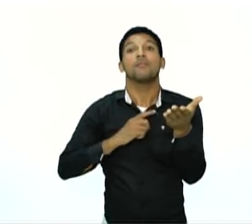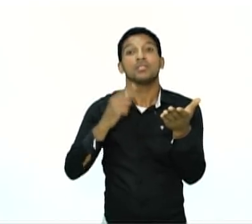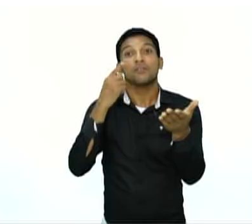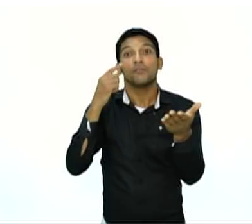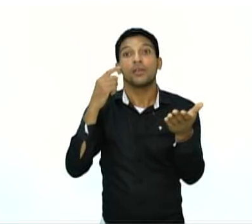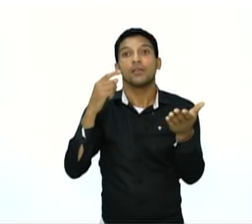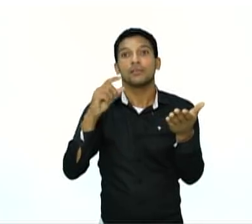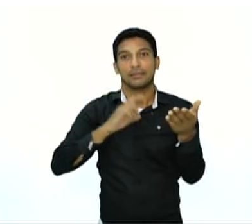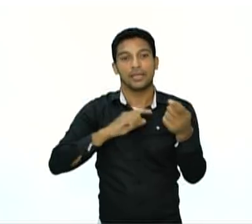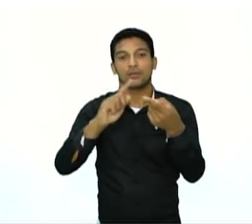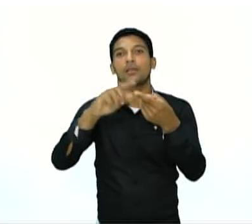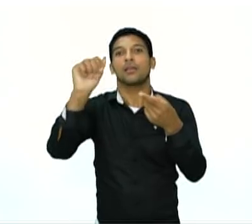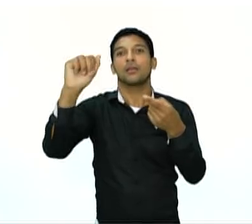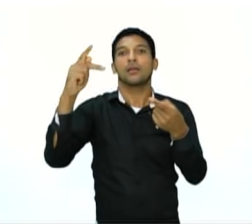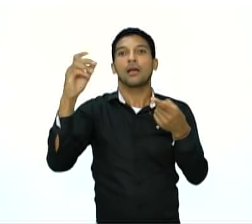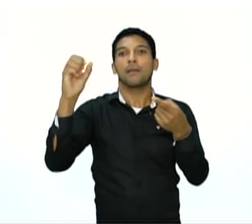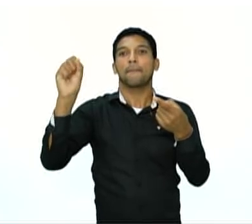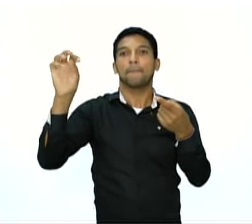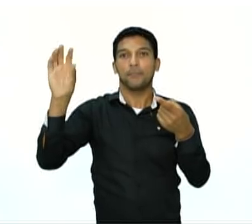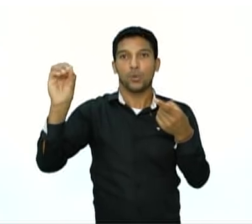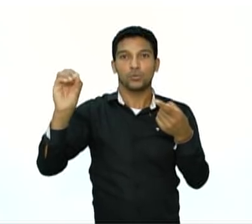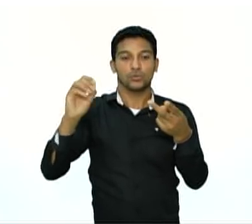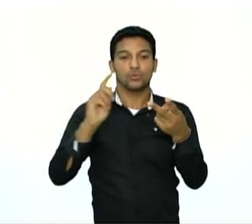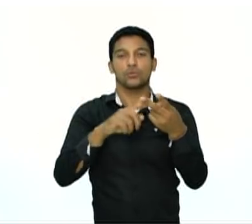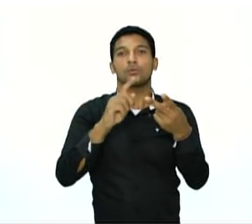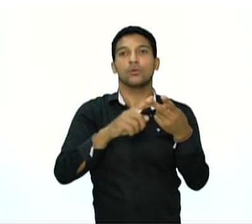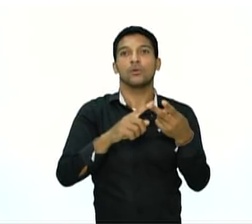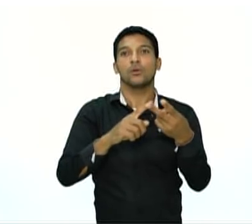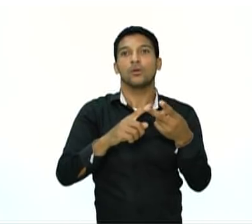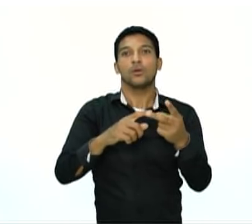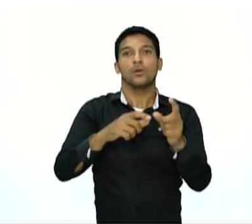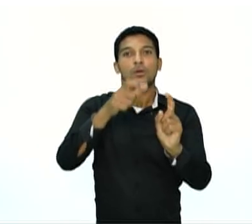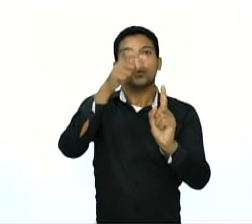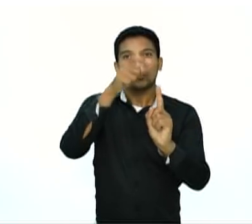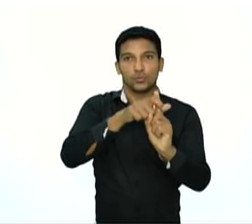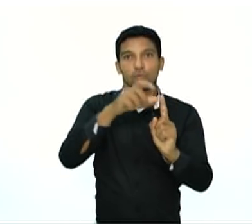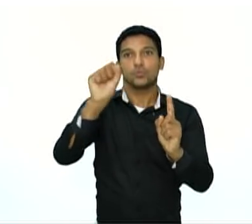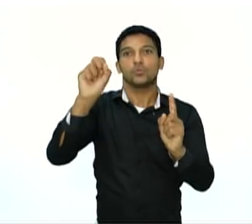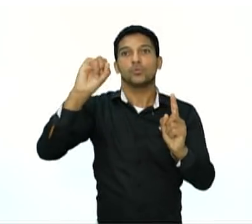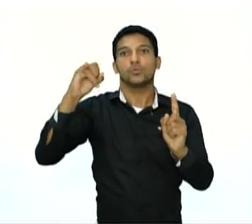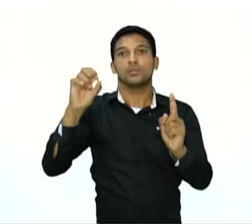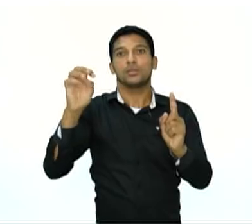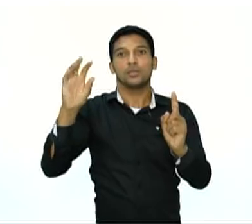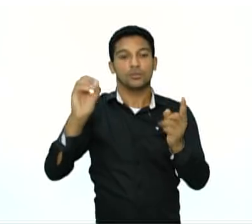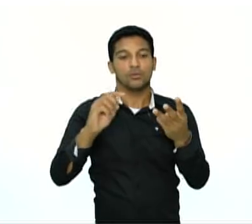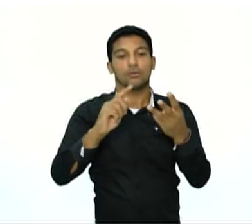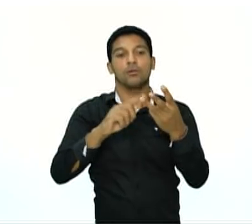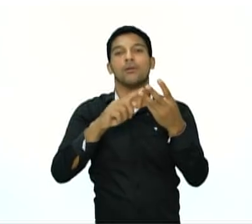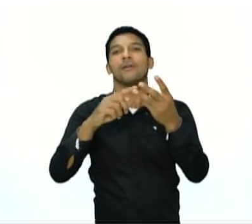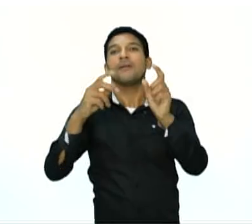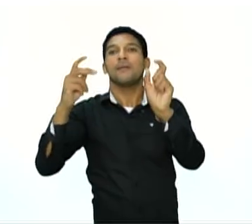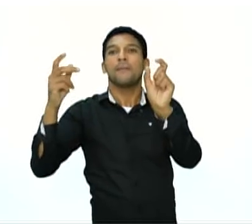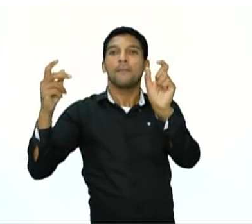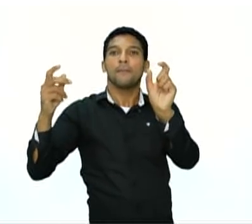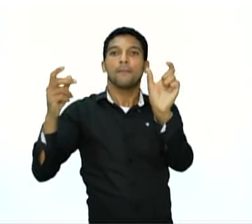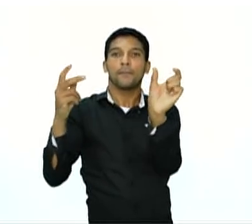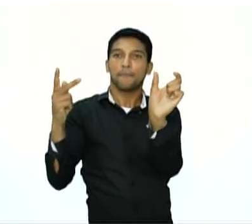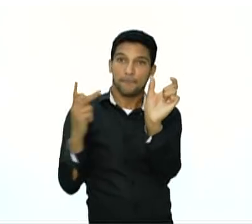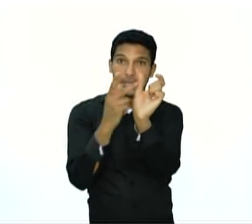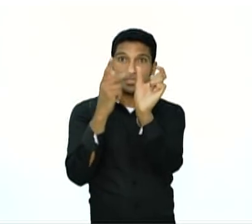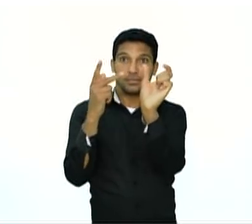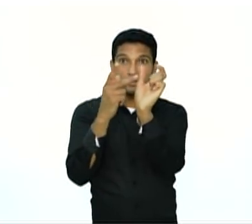aposto, sempre que eu tiver um sujeito, predicativo do sujeito, complemento nominal, objeto direto e